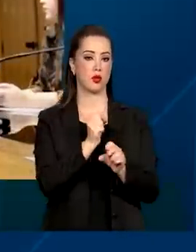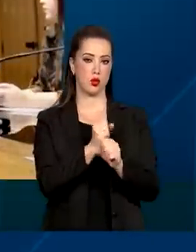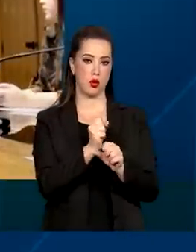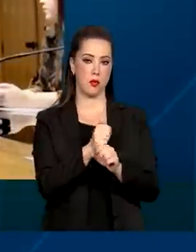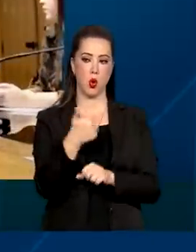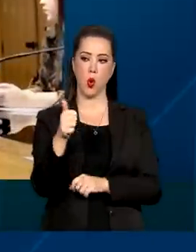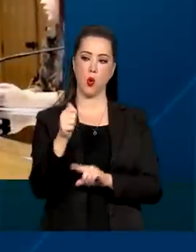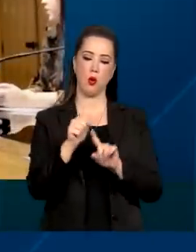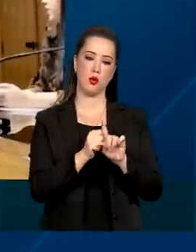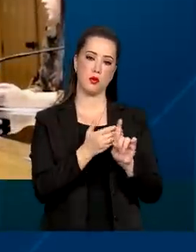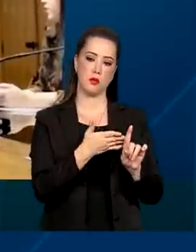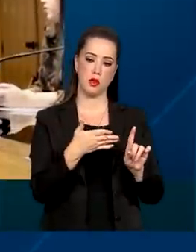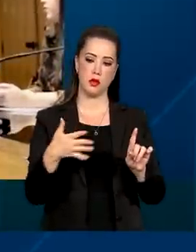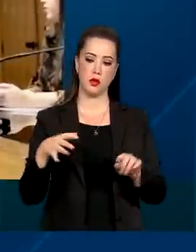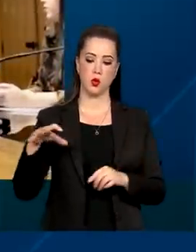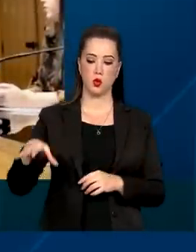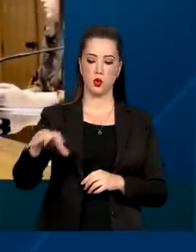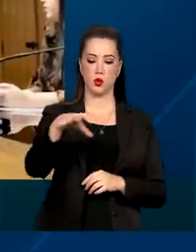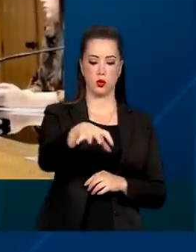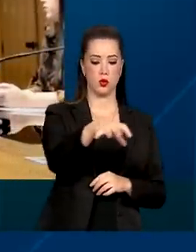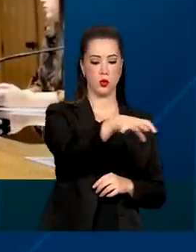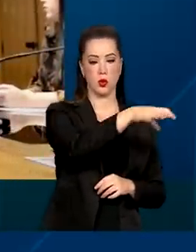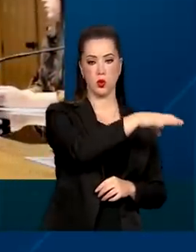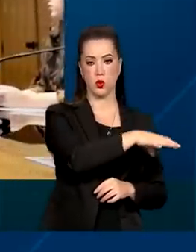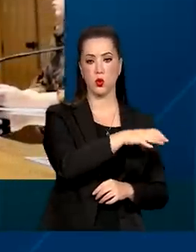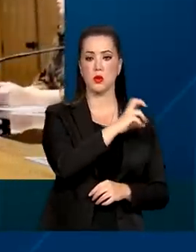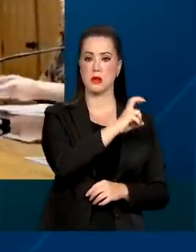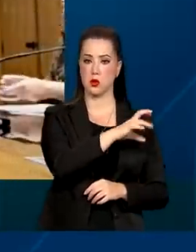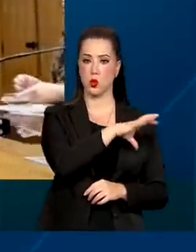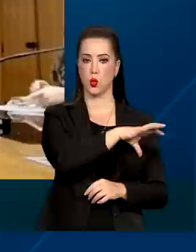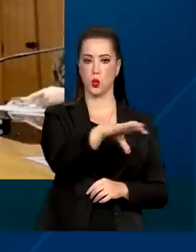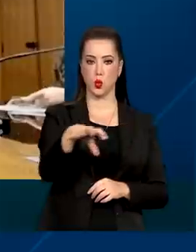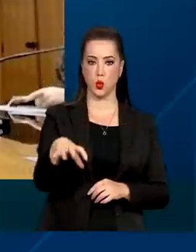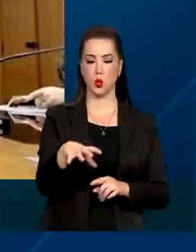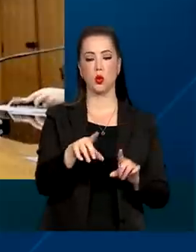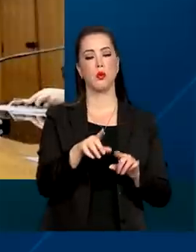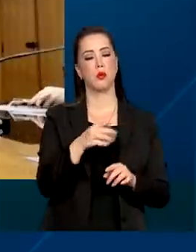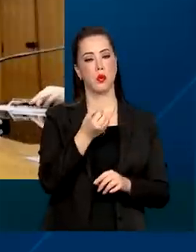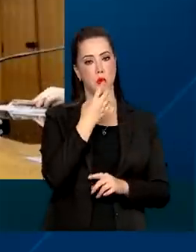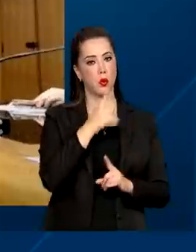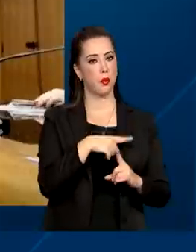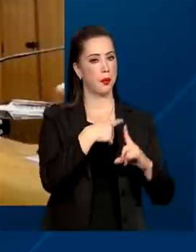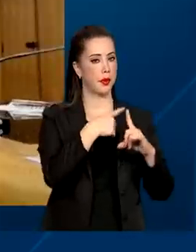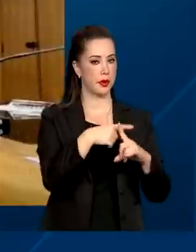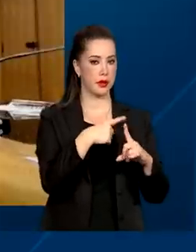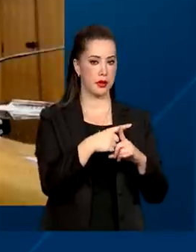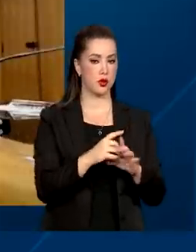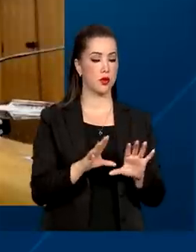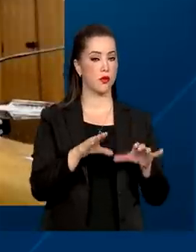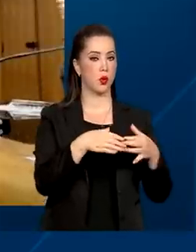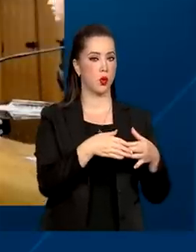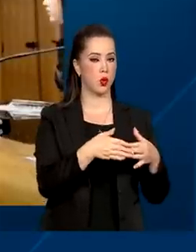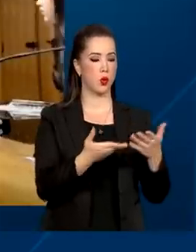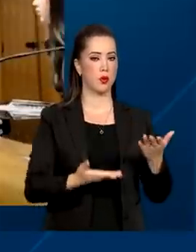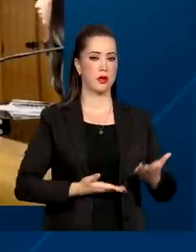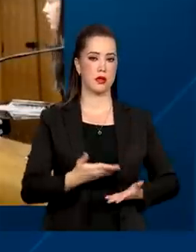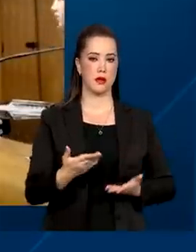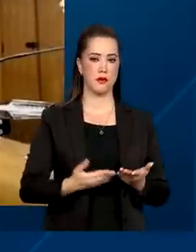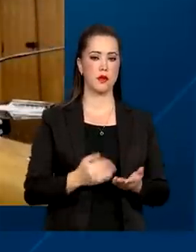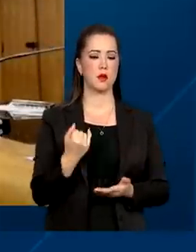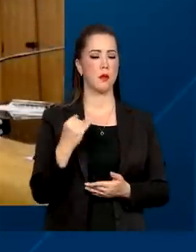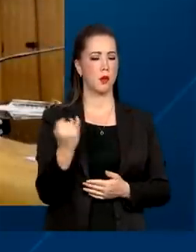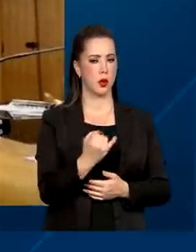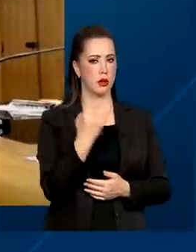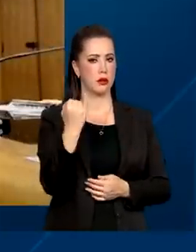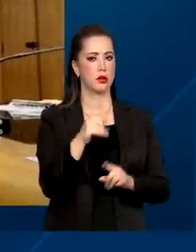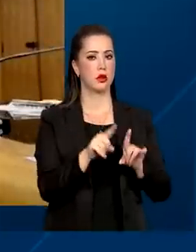todos os cinco setores das 27 unidades da Federação tiveram Resultado positivo tendo o setor de serviços como grande destaque com